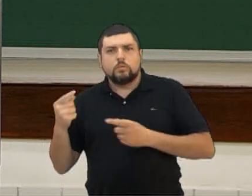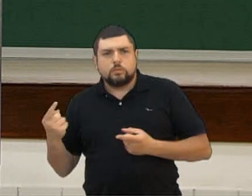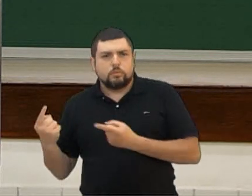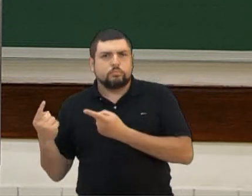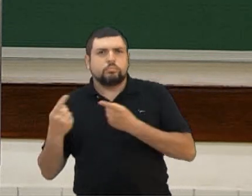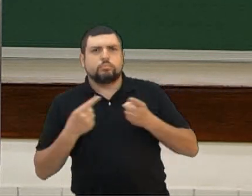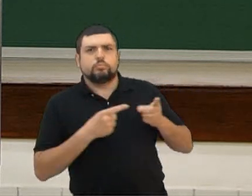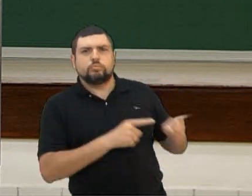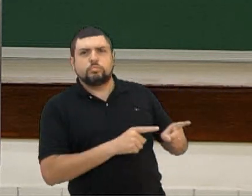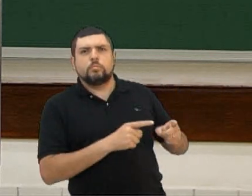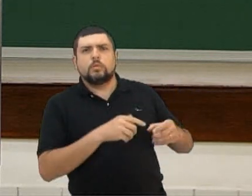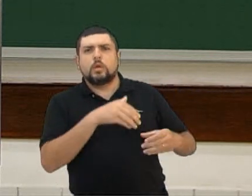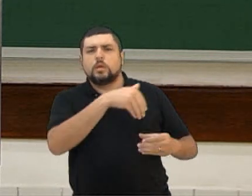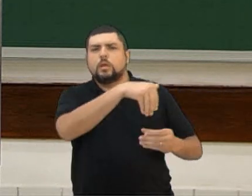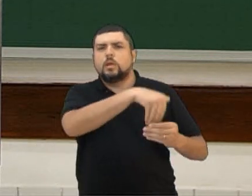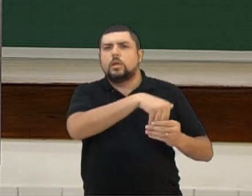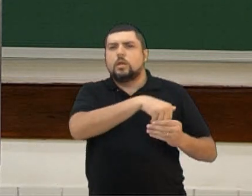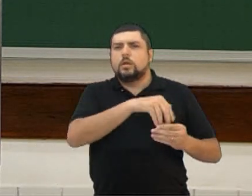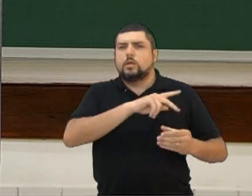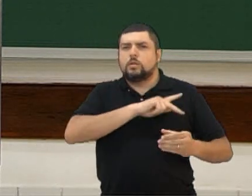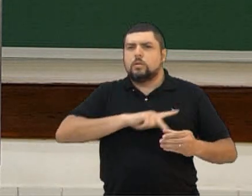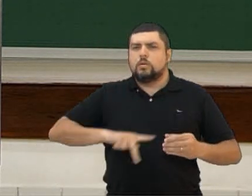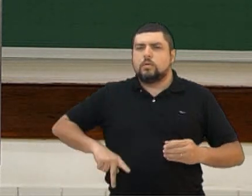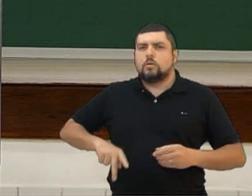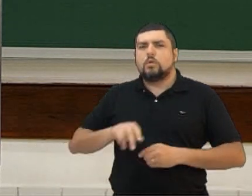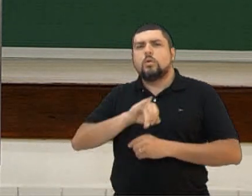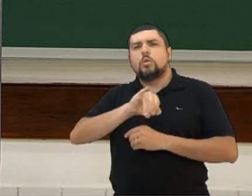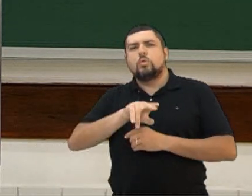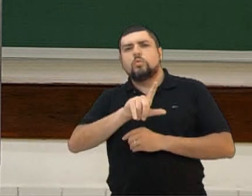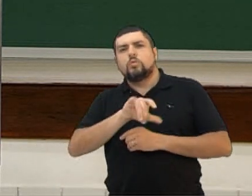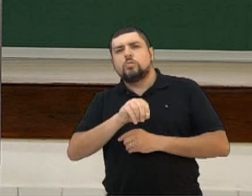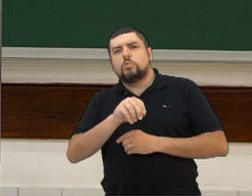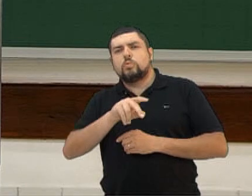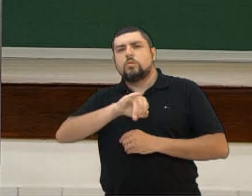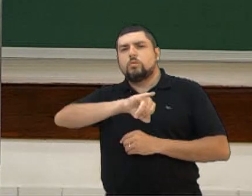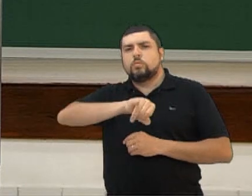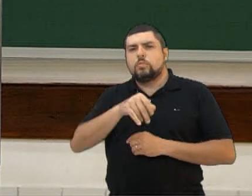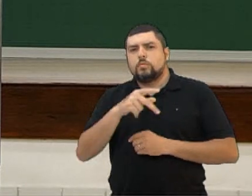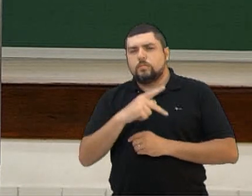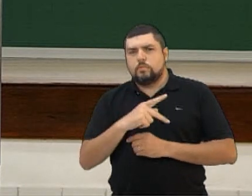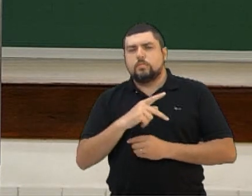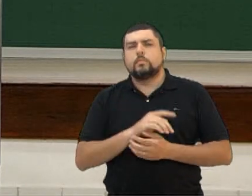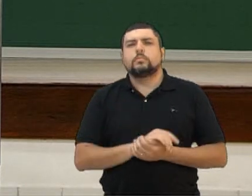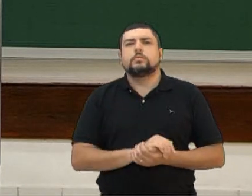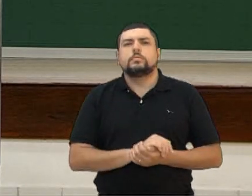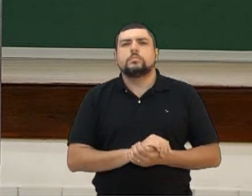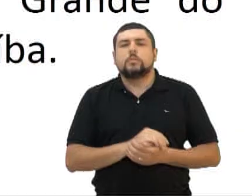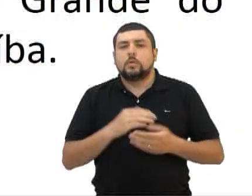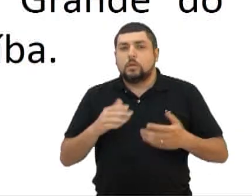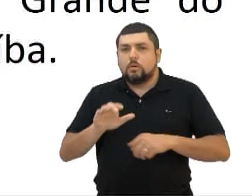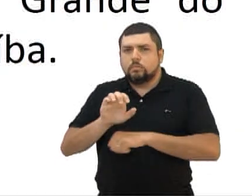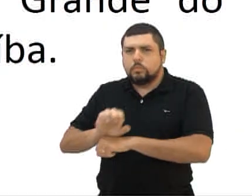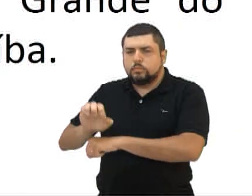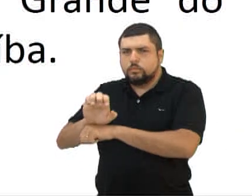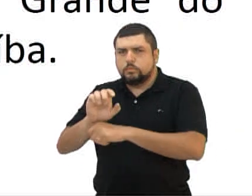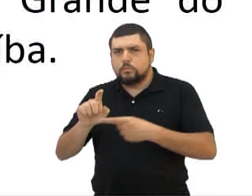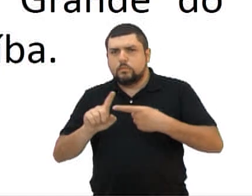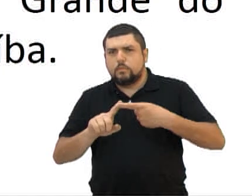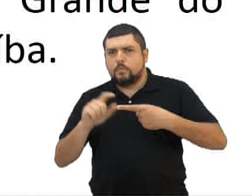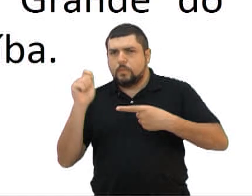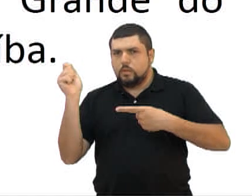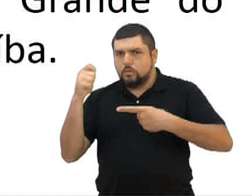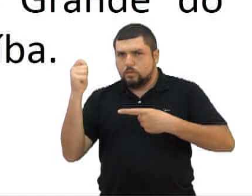do presidente Júlio Prestes em 1930. Então, ela era uma composição política dos seguintes estados: Rio Grande do